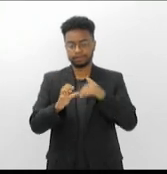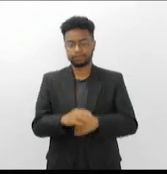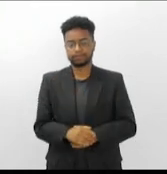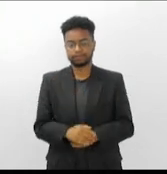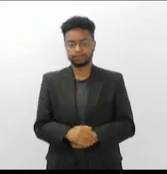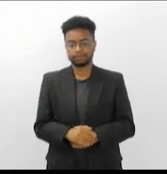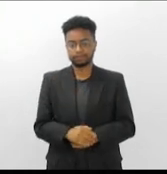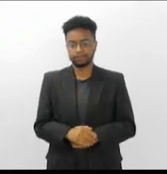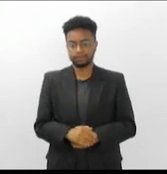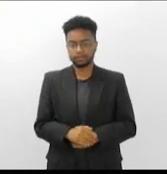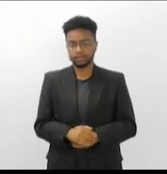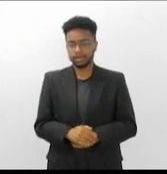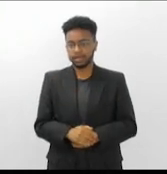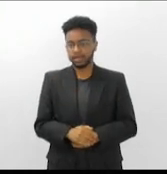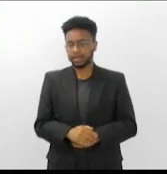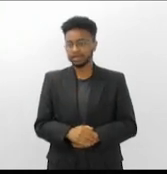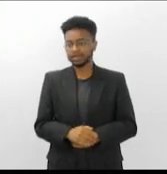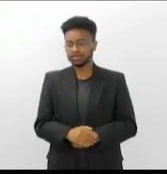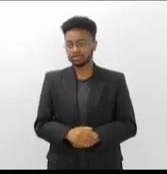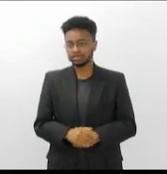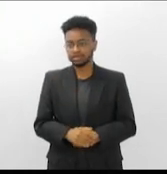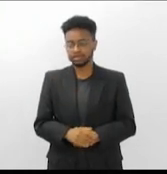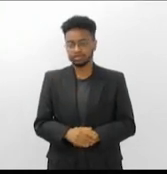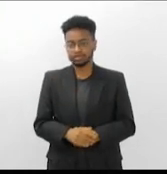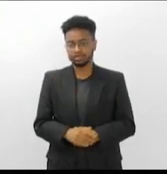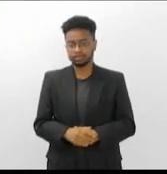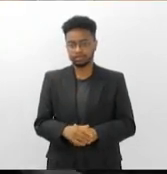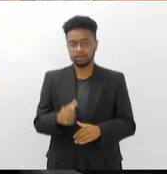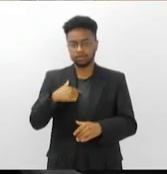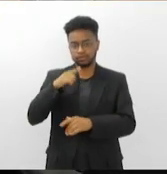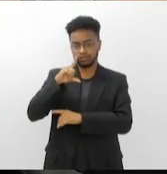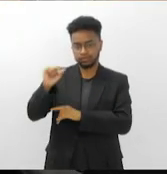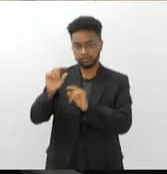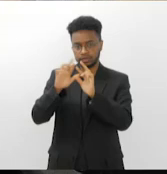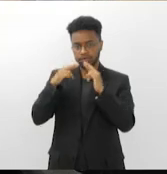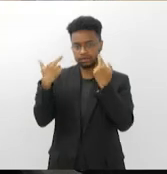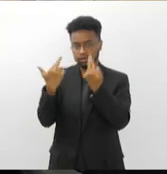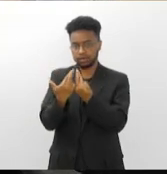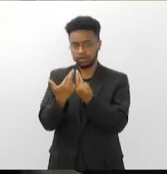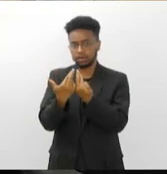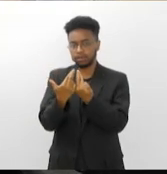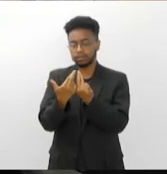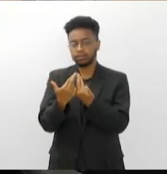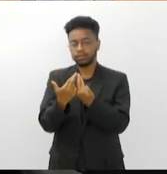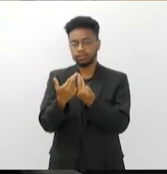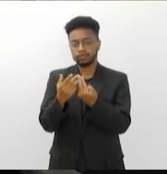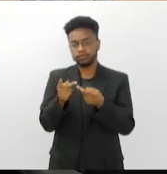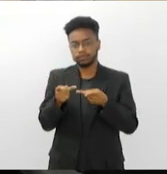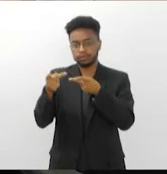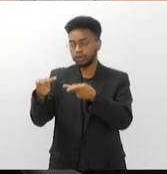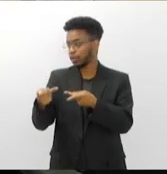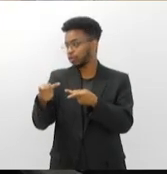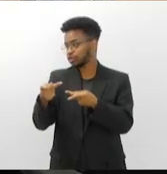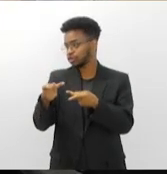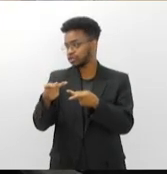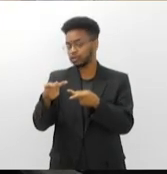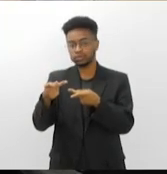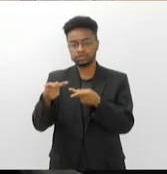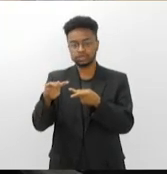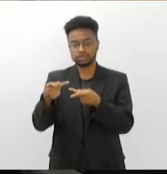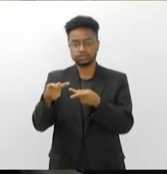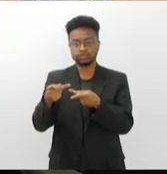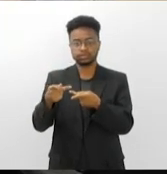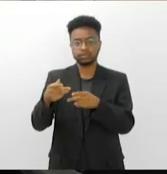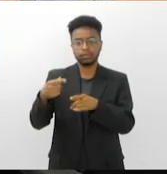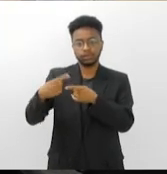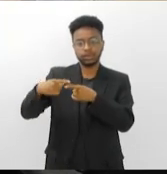aí, saí da reunião, fomos até o distrito, porque na reunião nos foi passado, não foi